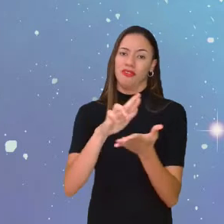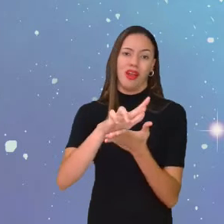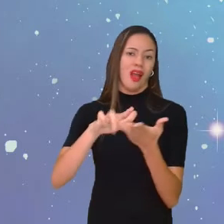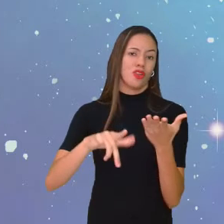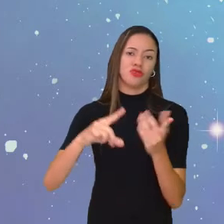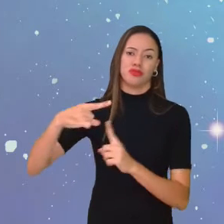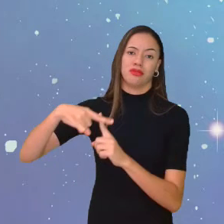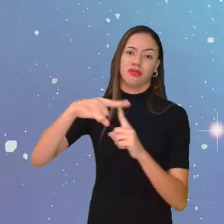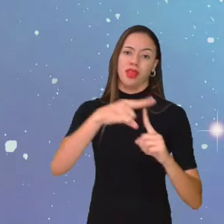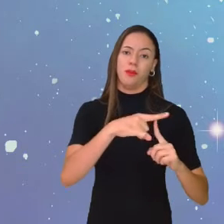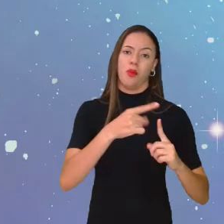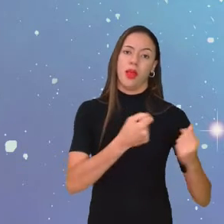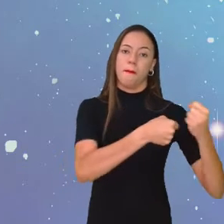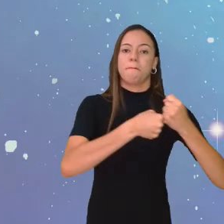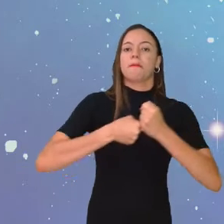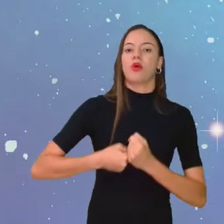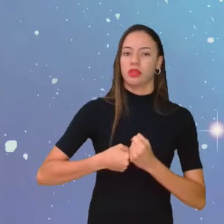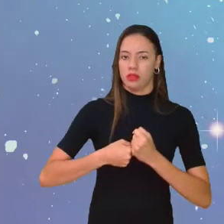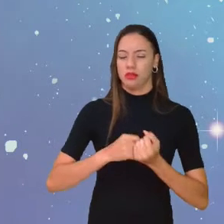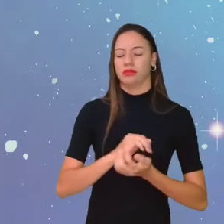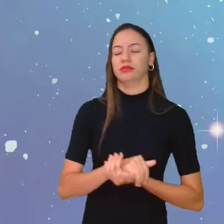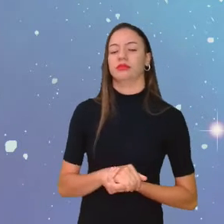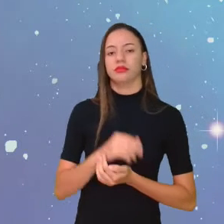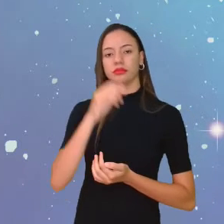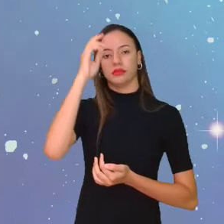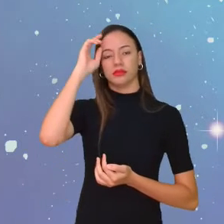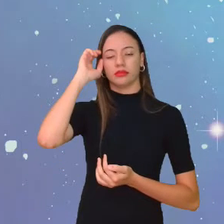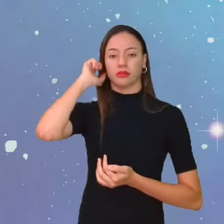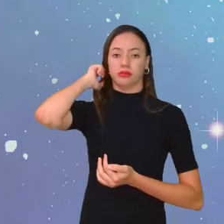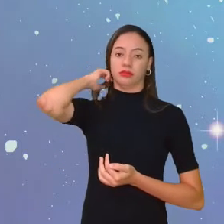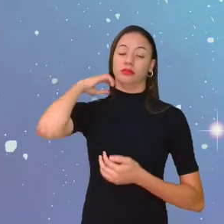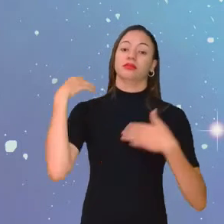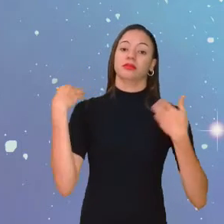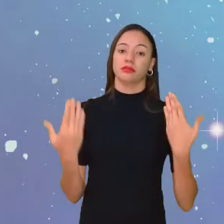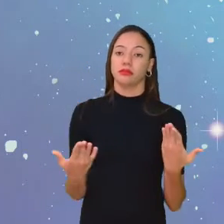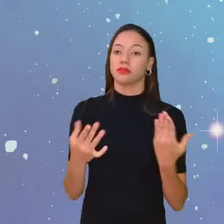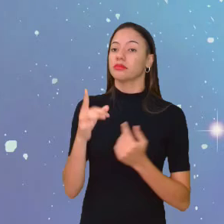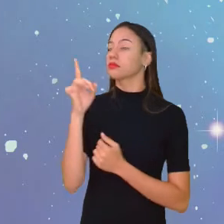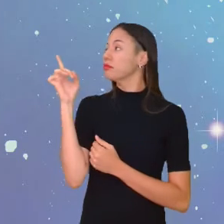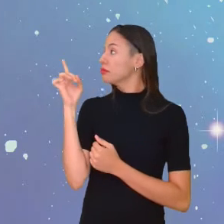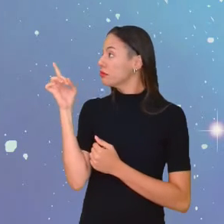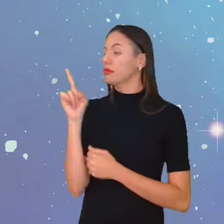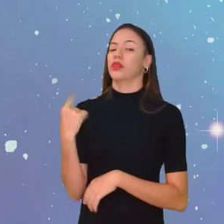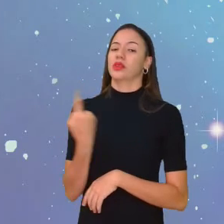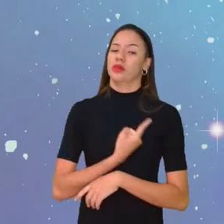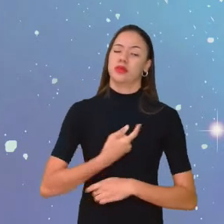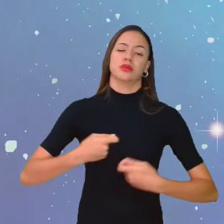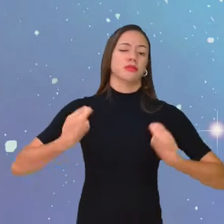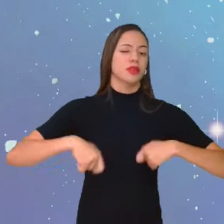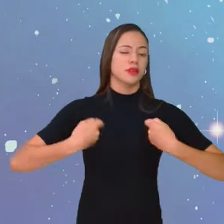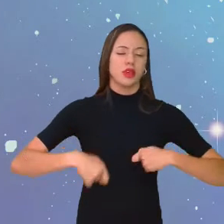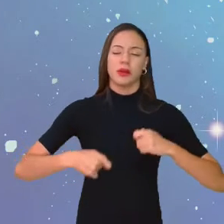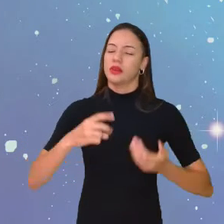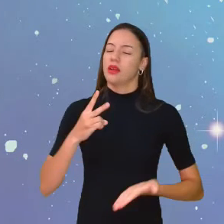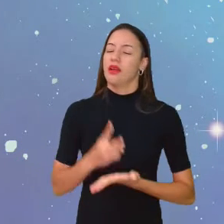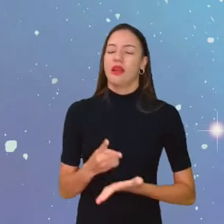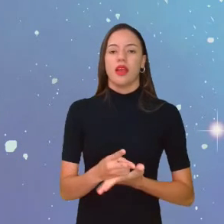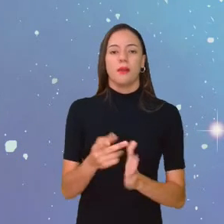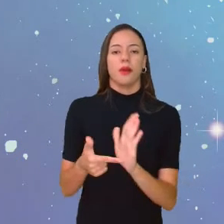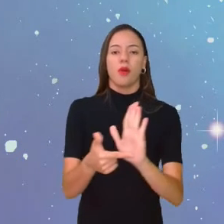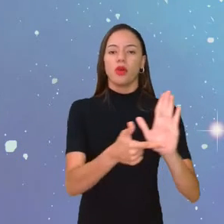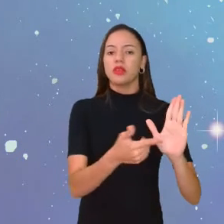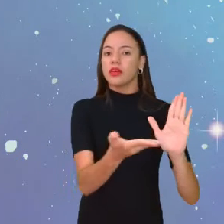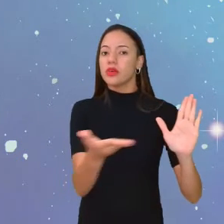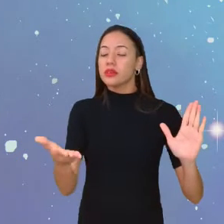poderes, não é isso? Então, Carla, essa relação aí é uma coisa que a gente deve estar trazendo sempre para que